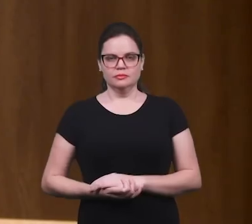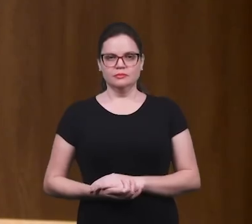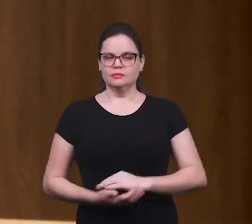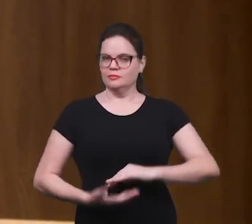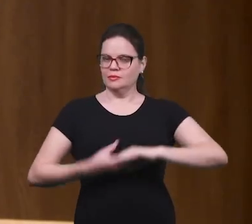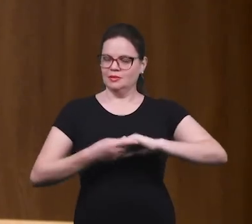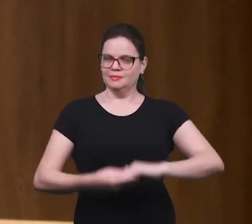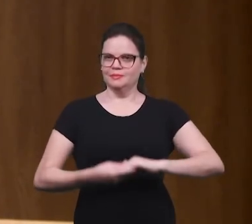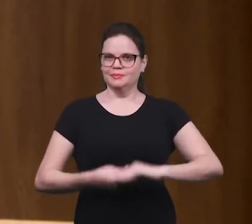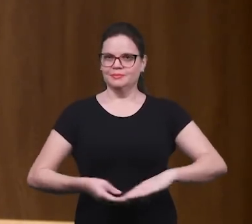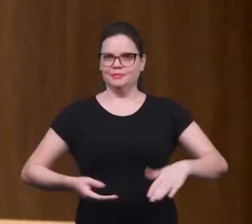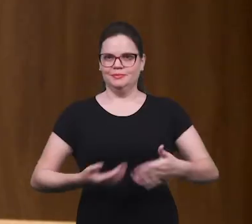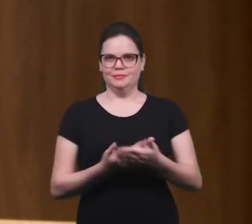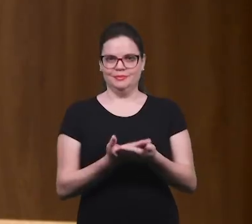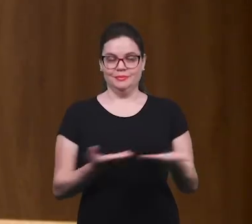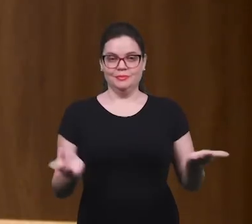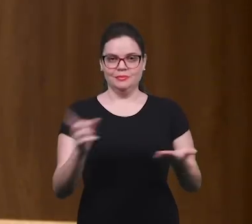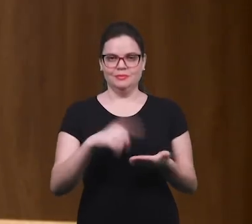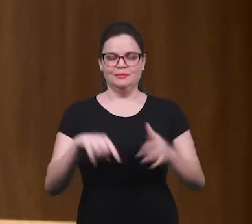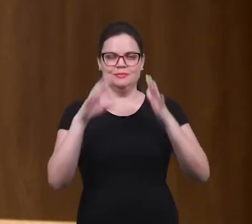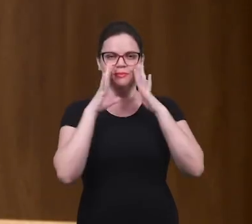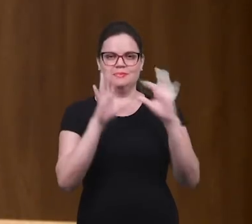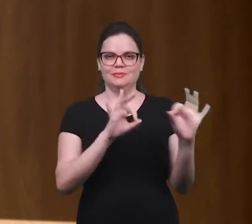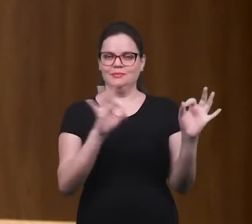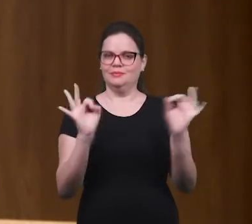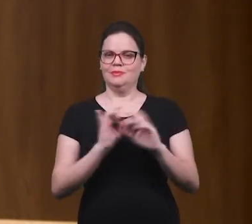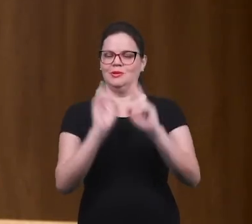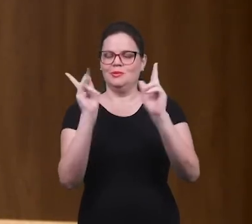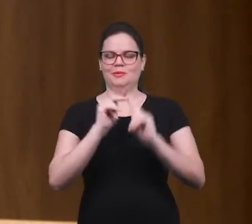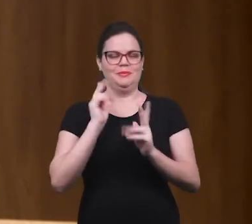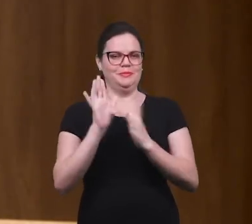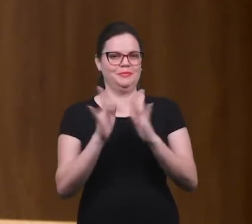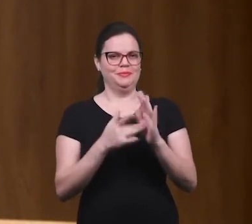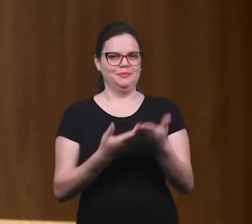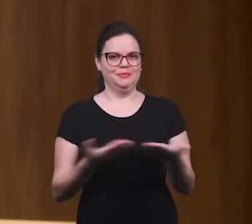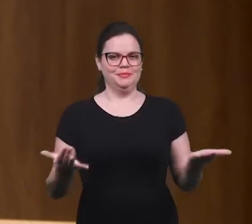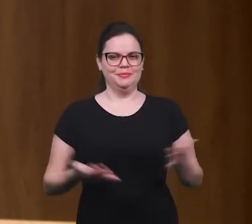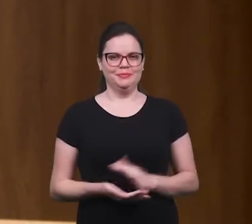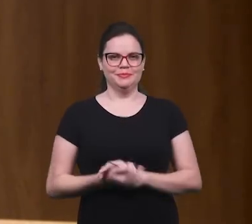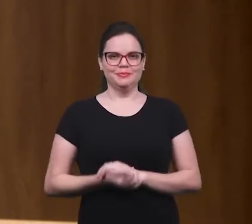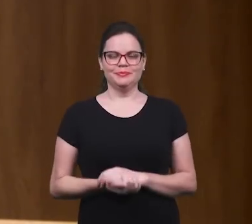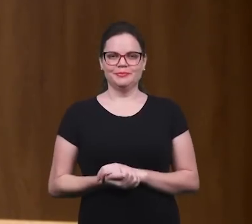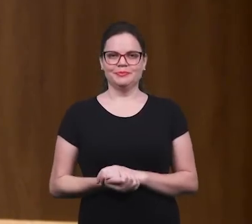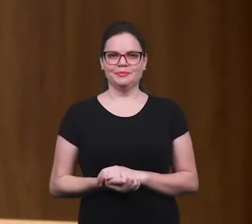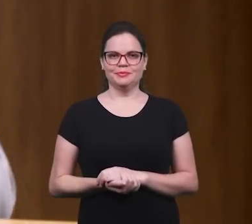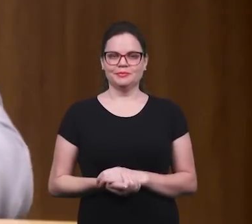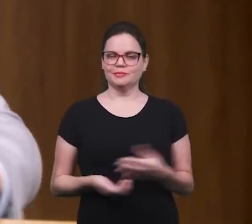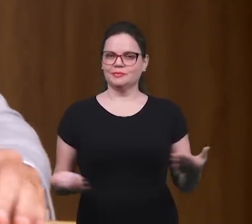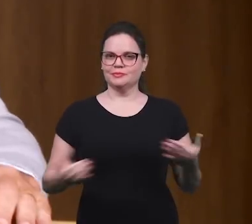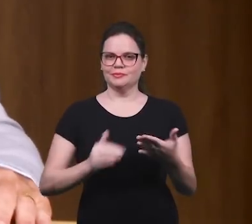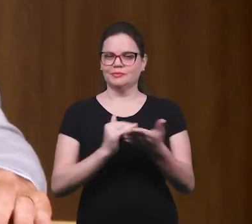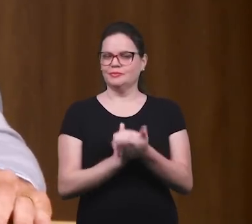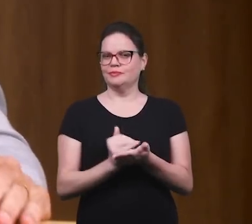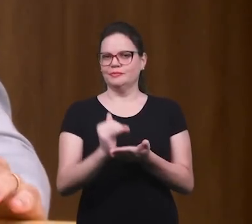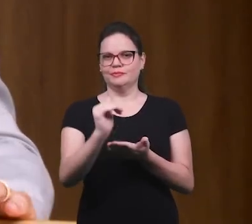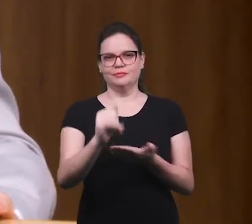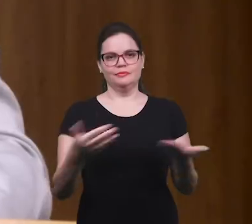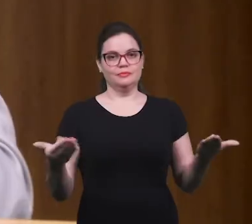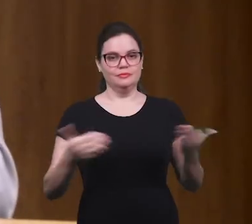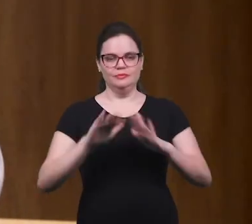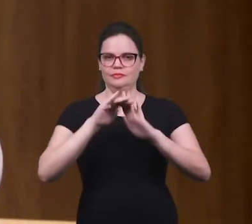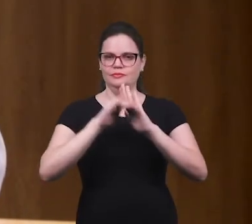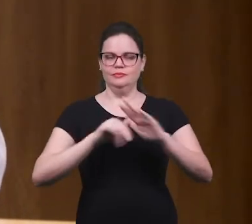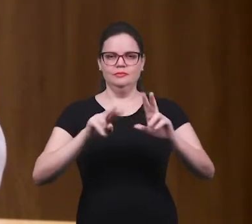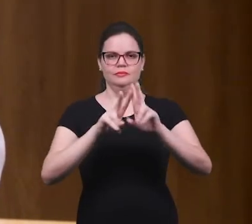Nós saudamos a todos que estão conosco com a paz do Senhor. Estamos dando início a mais